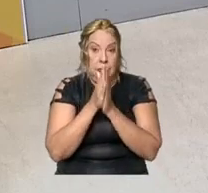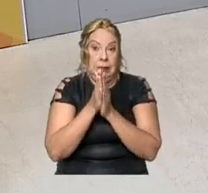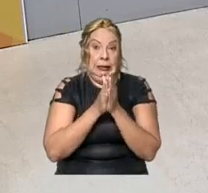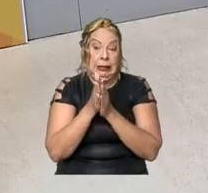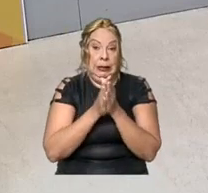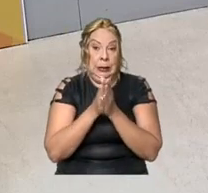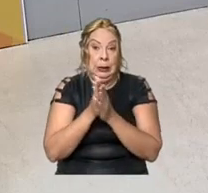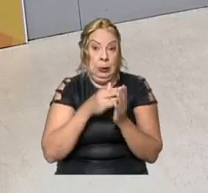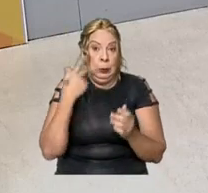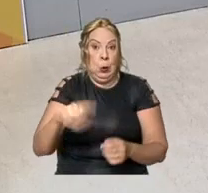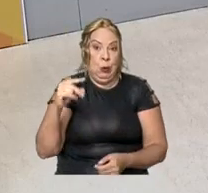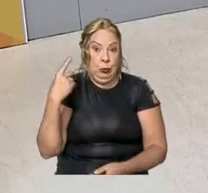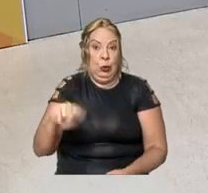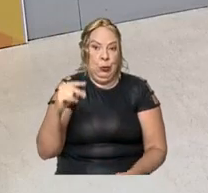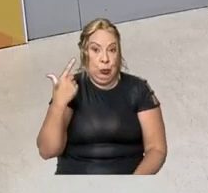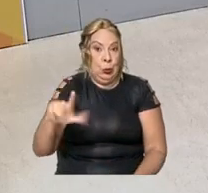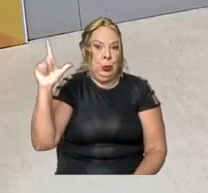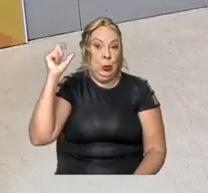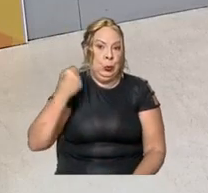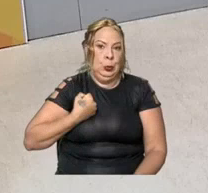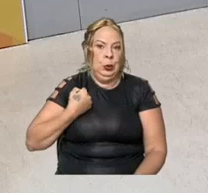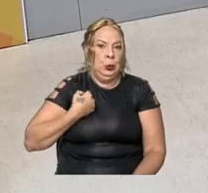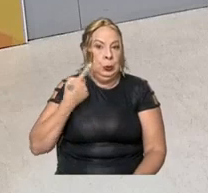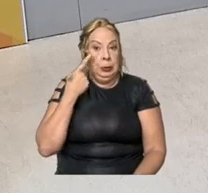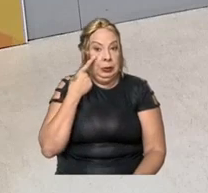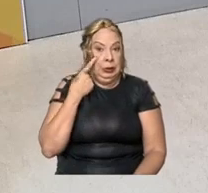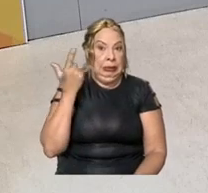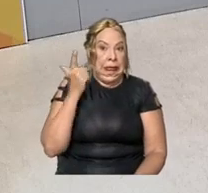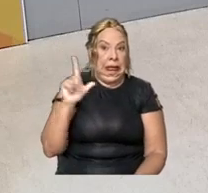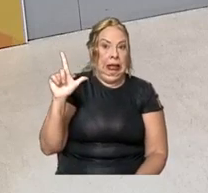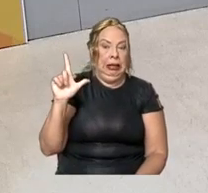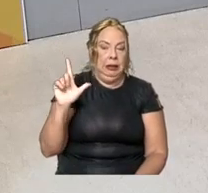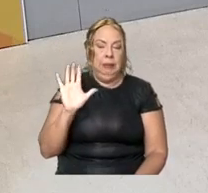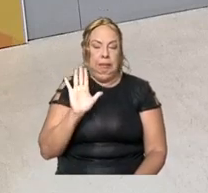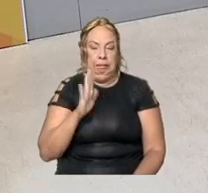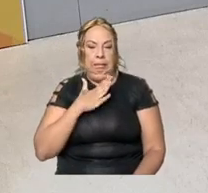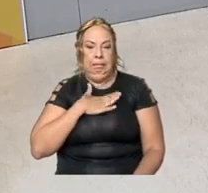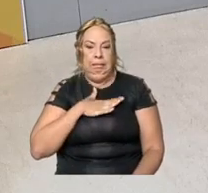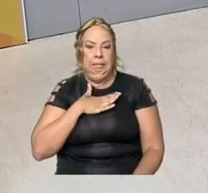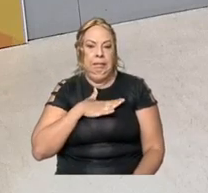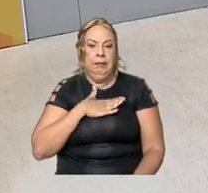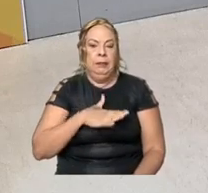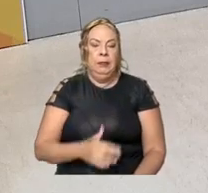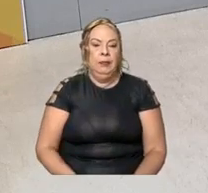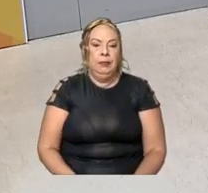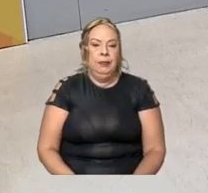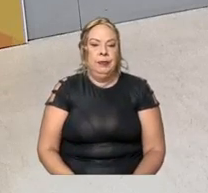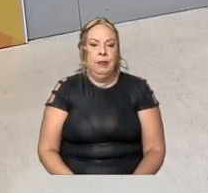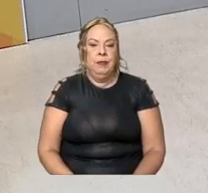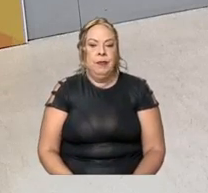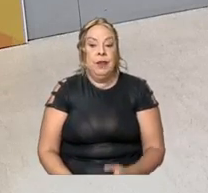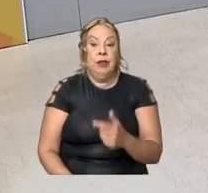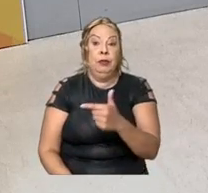Simbora, vamos ver se a próxima bolinha vai trazer uma definição para o nosso segundo prêmio. É a bolinha de número